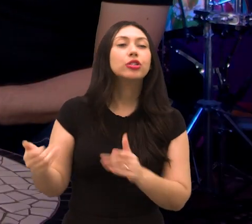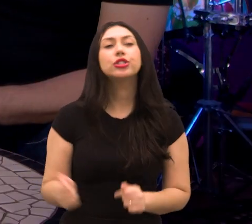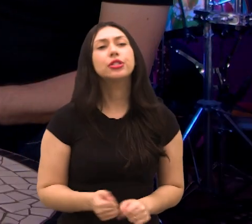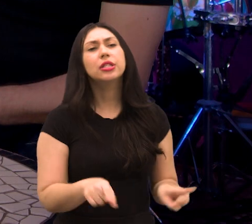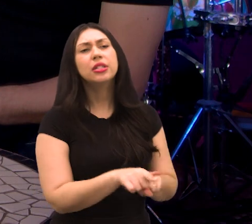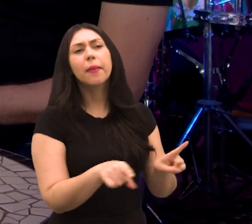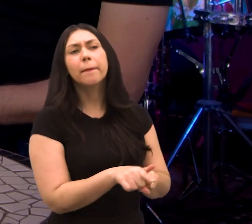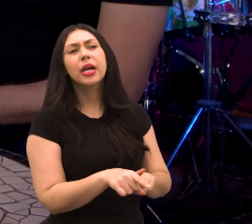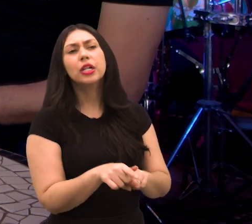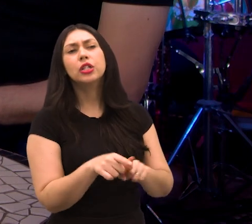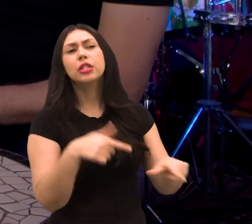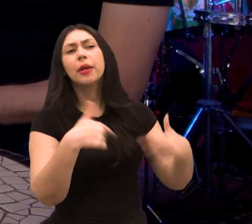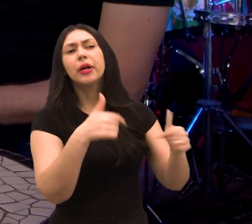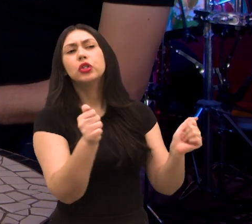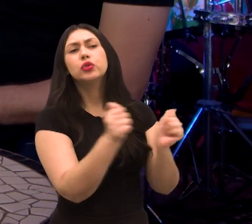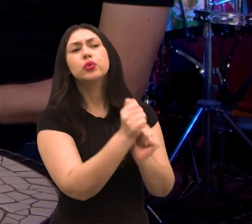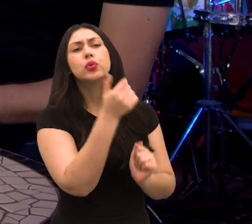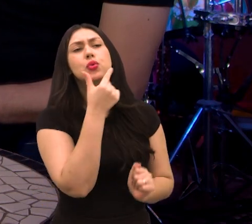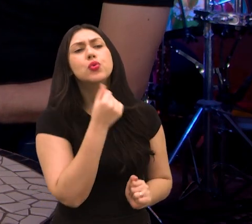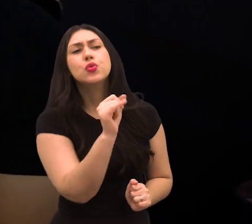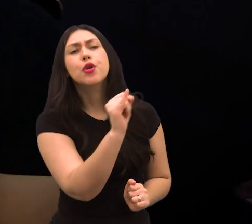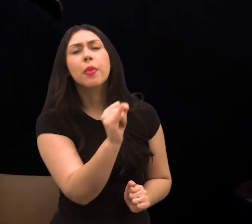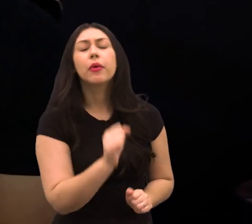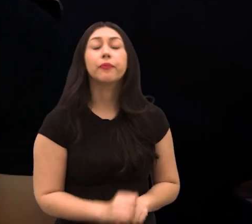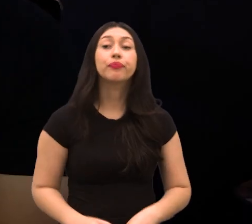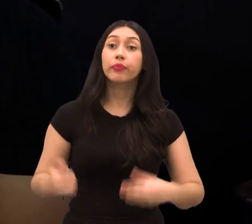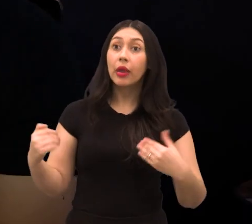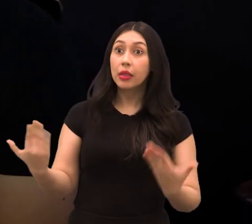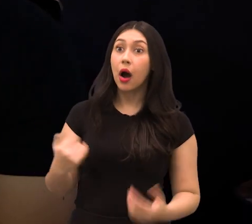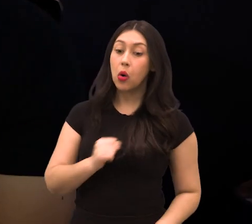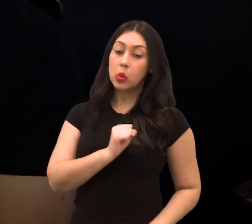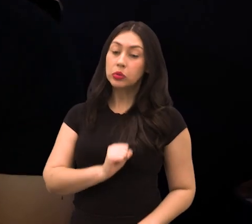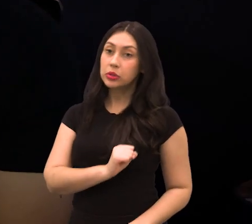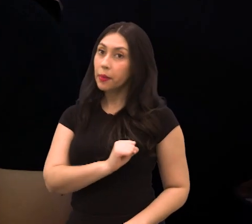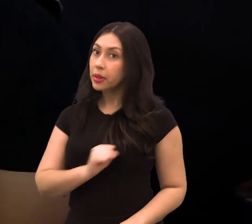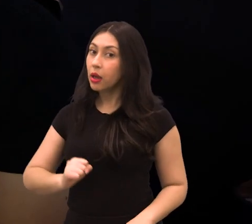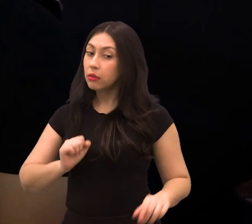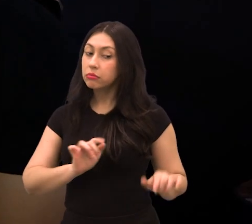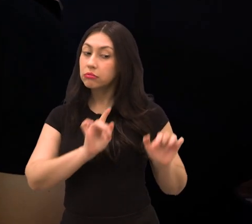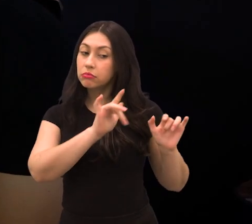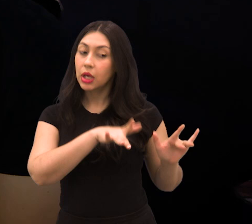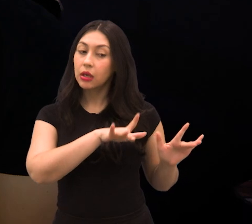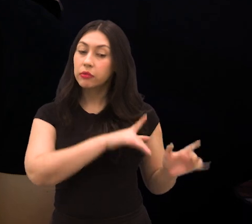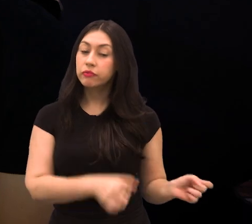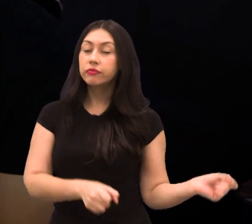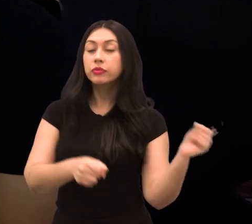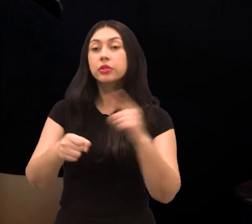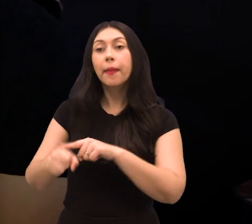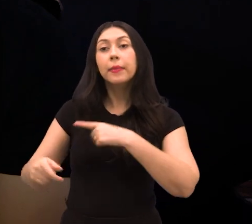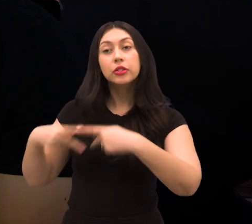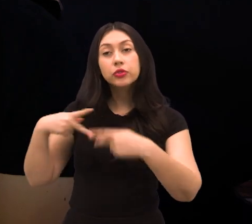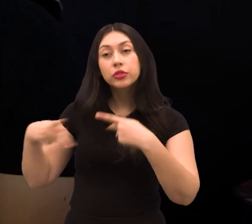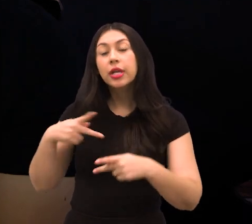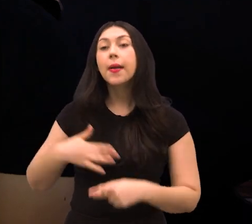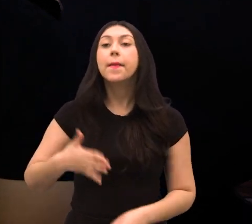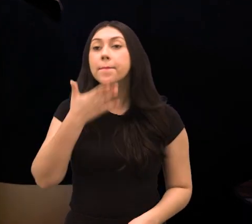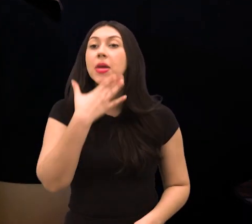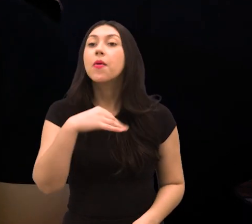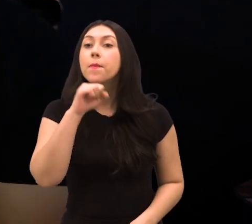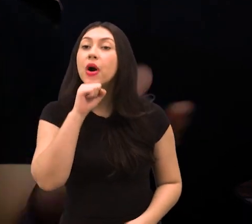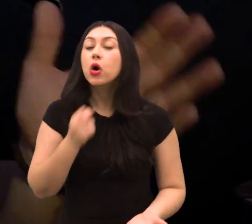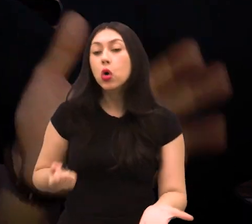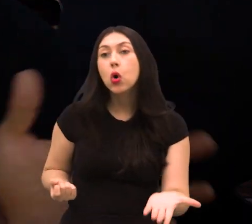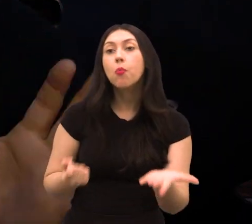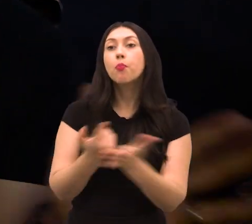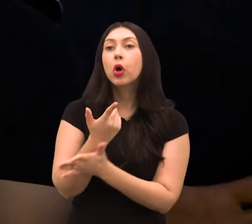com o seu irmão? Aí o meu irmão foi o seguinte, quando eu saí do seminário, meu pai também comprou câmera de vídeo, VHS, na época. Logo que